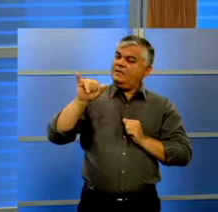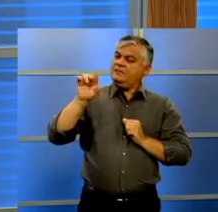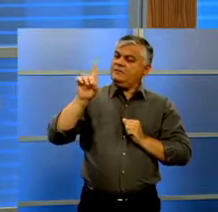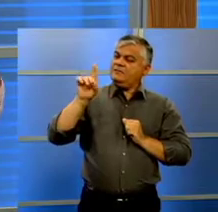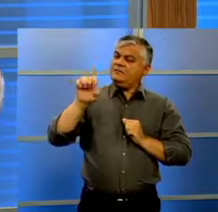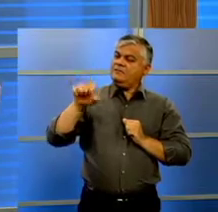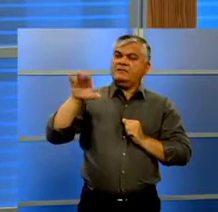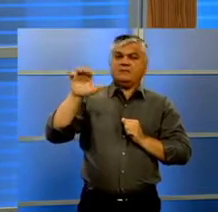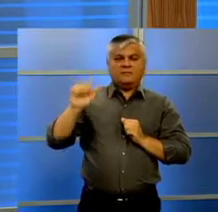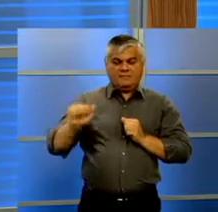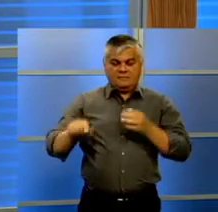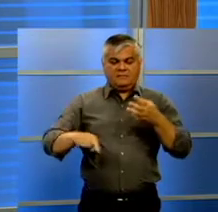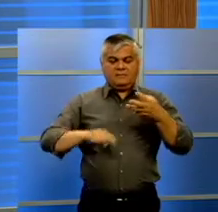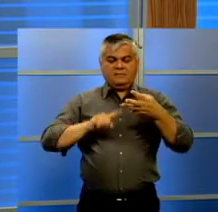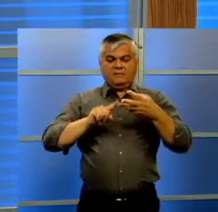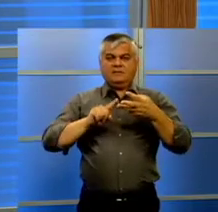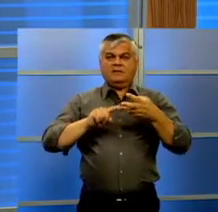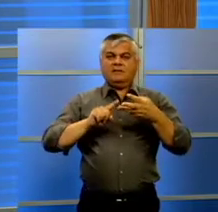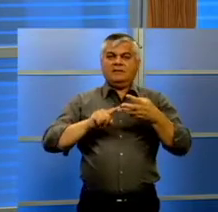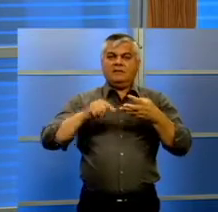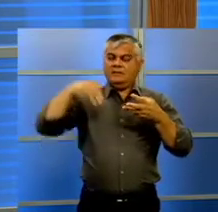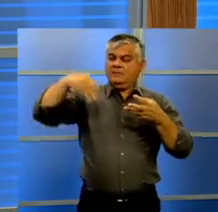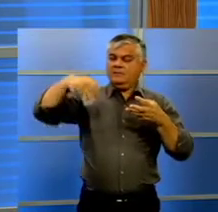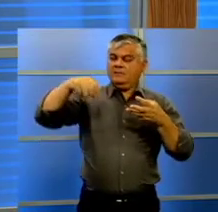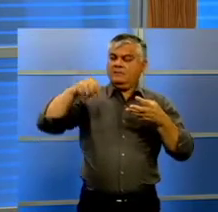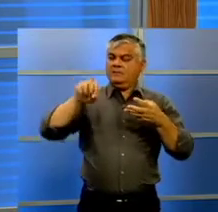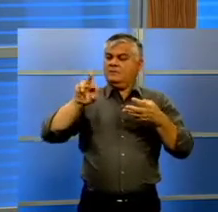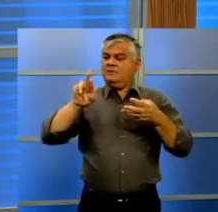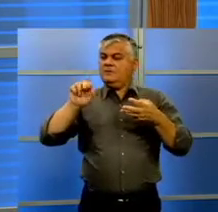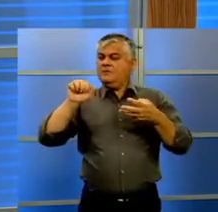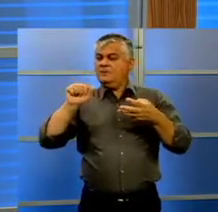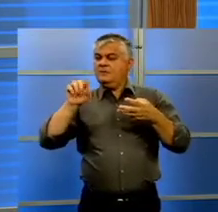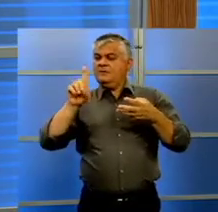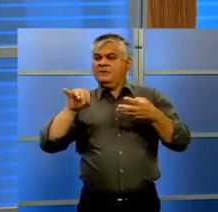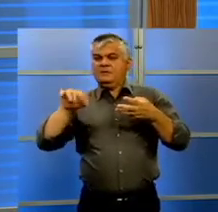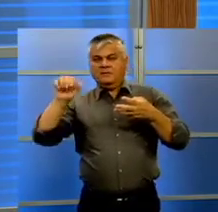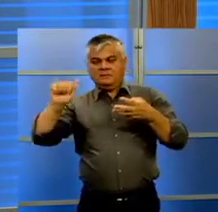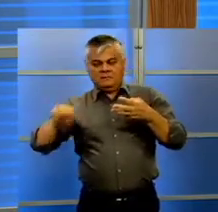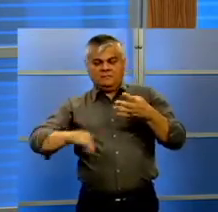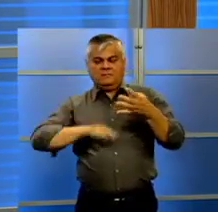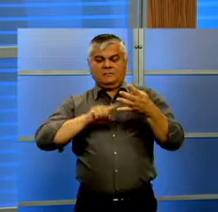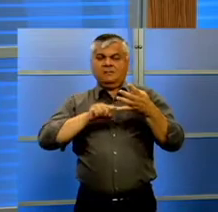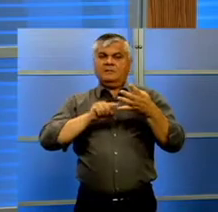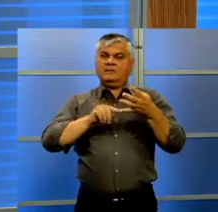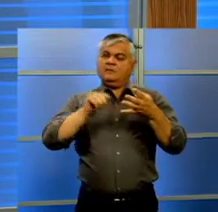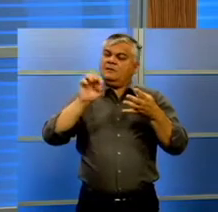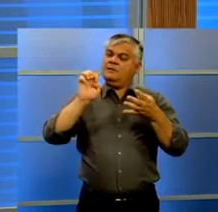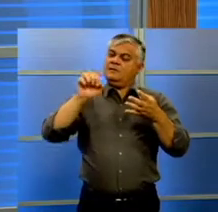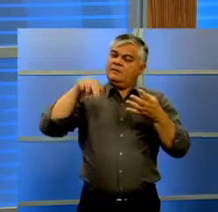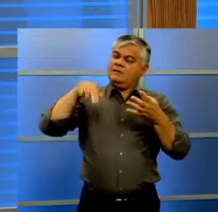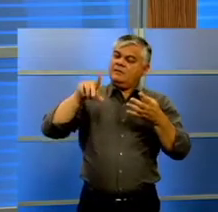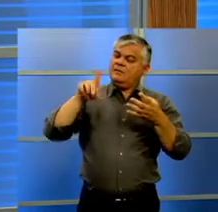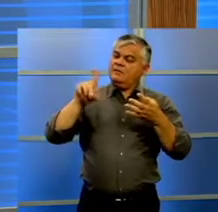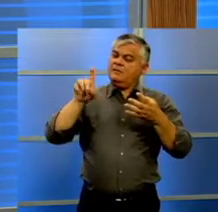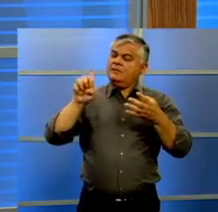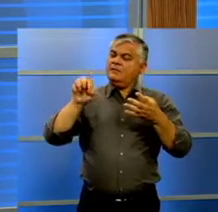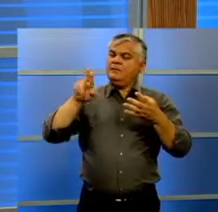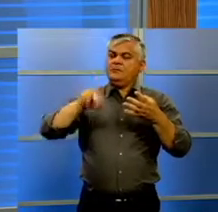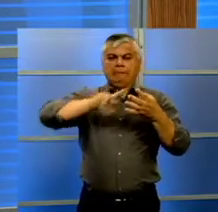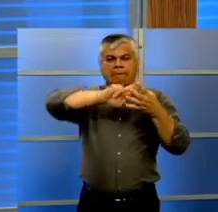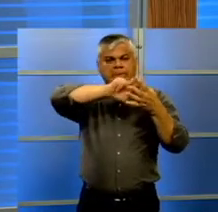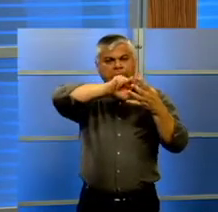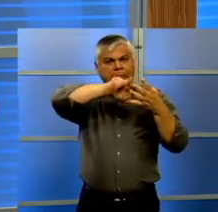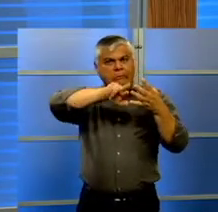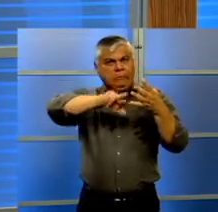como é a frase construída na Libras para fazer a tradução. Porque senão eu posso causar